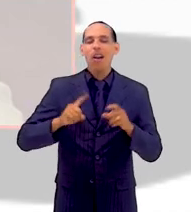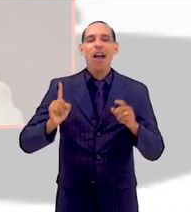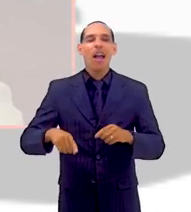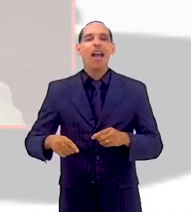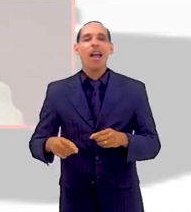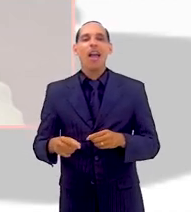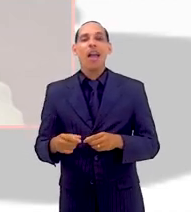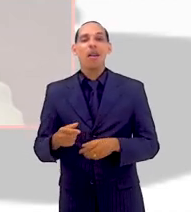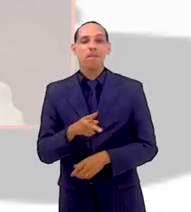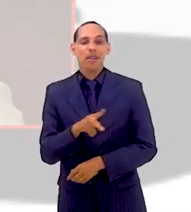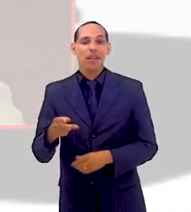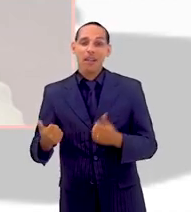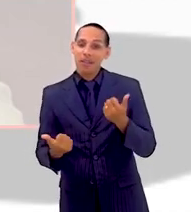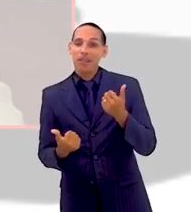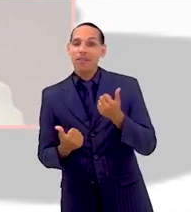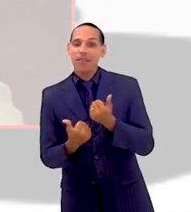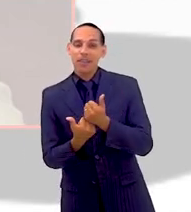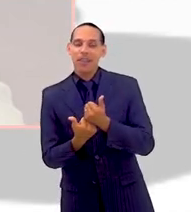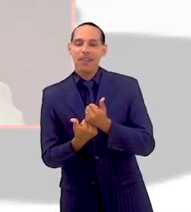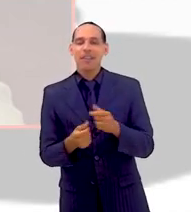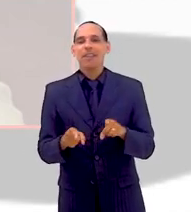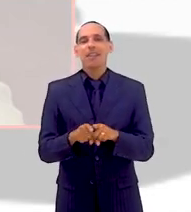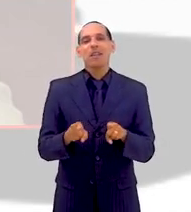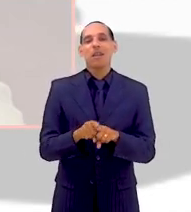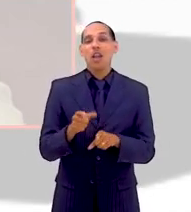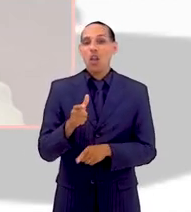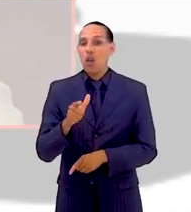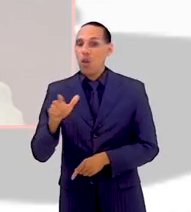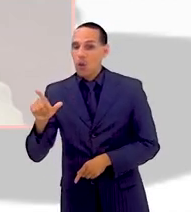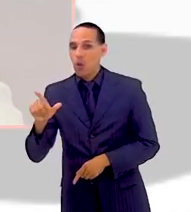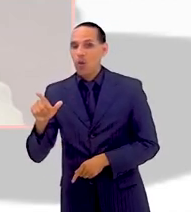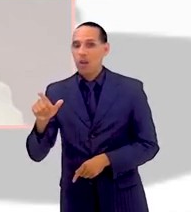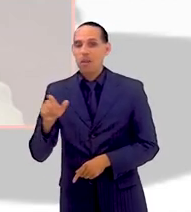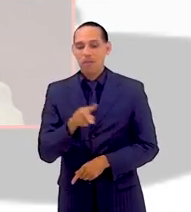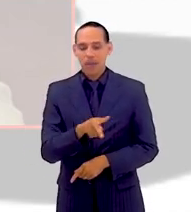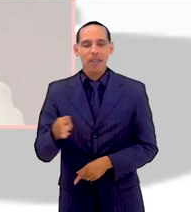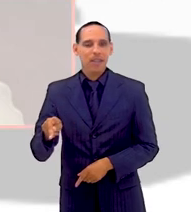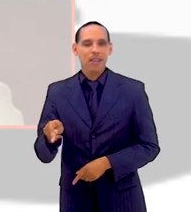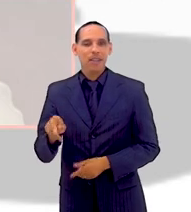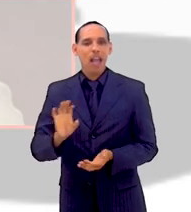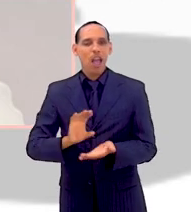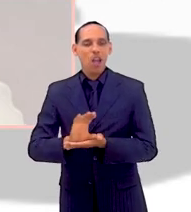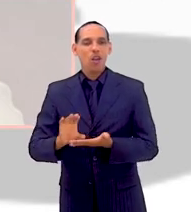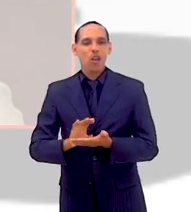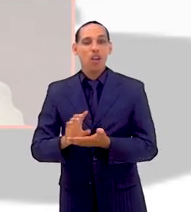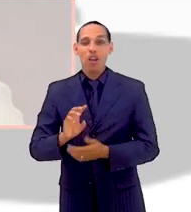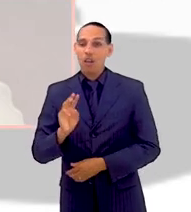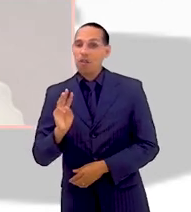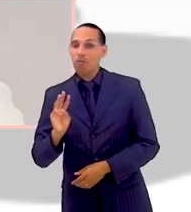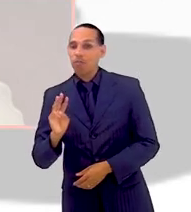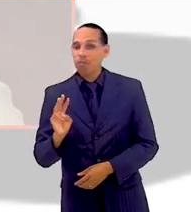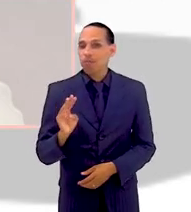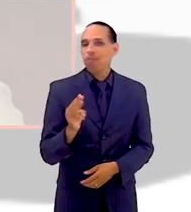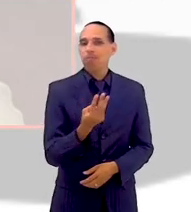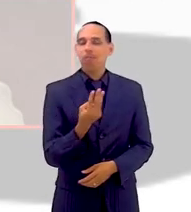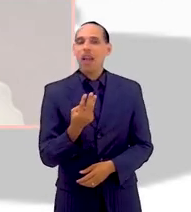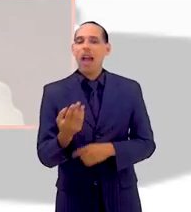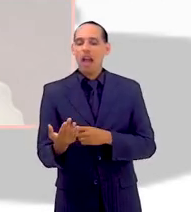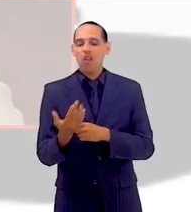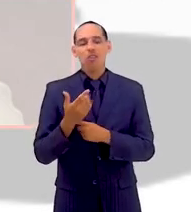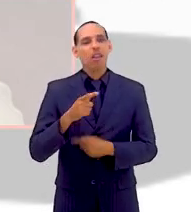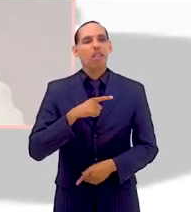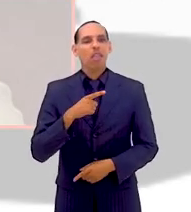do conselho, e na gestão do Jesus, que assumiu a presidência do conselho, nós vamos ter ali também uma ajuda,